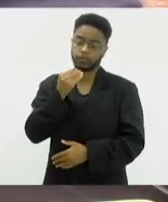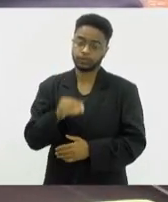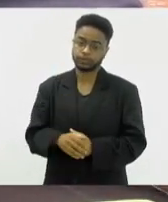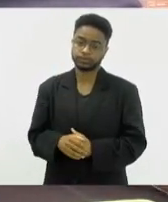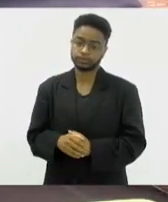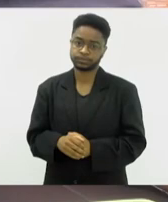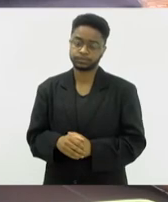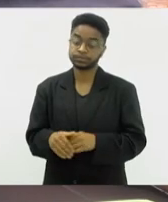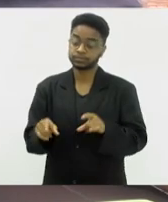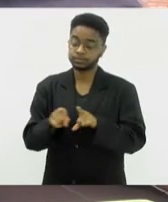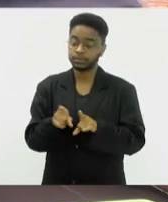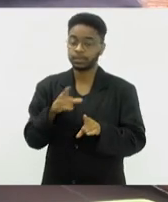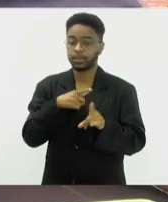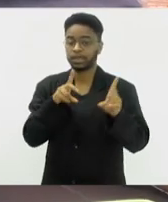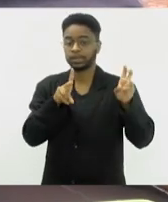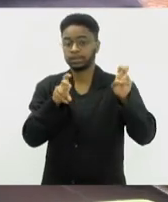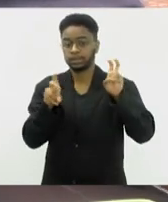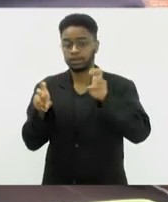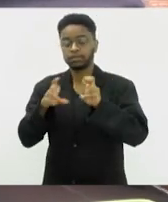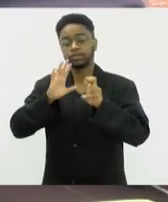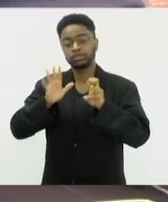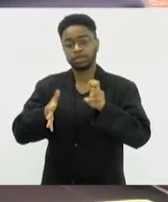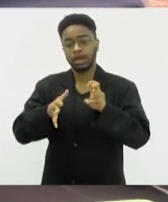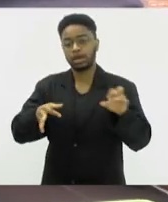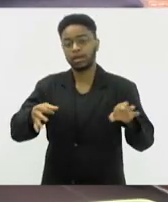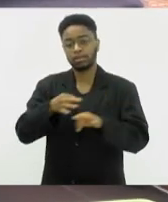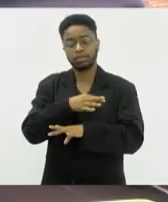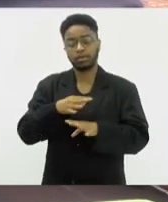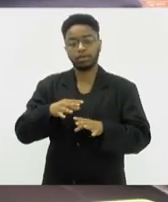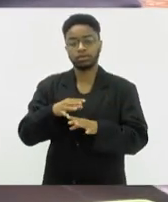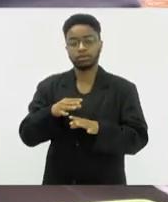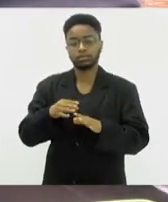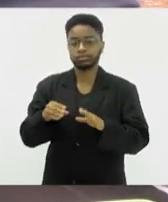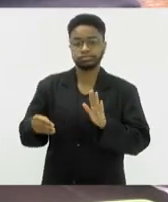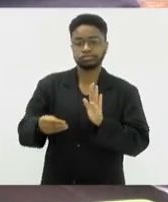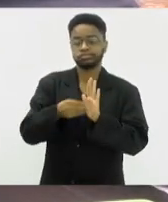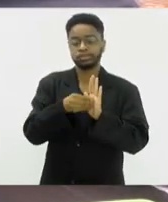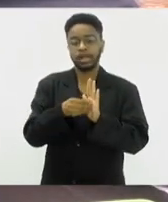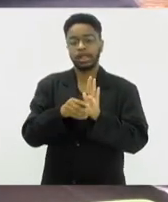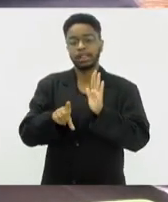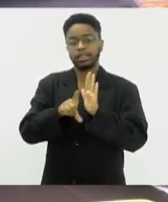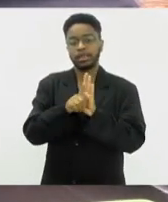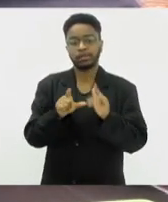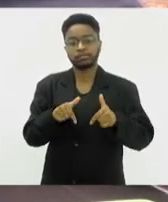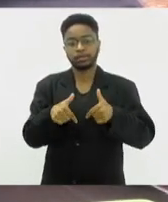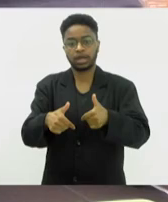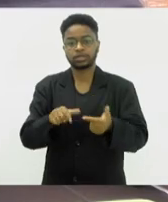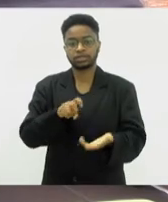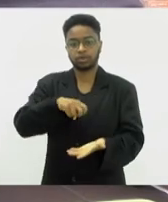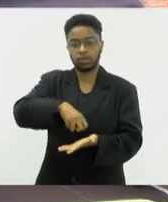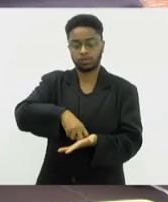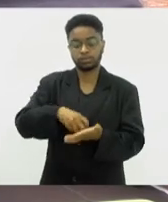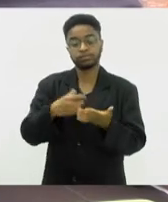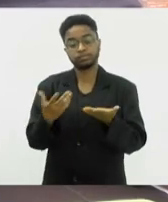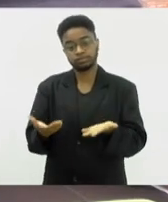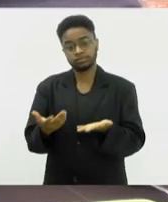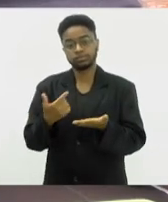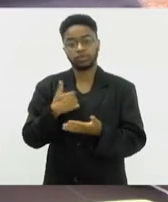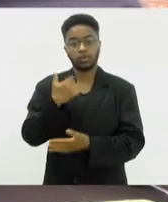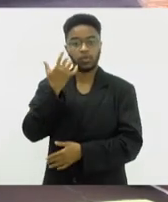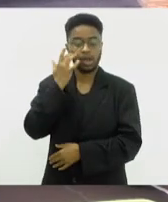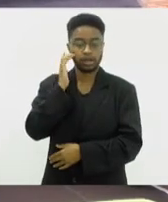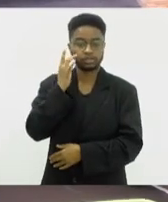alguma questão que já está contemplada na lei de execuções penais. Em vista disso tudo, eu acho que a ideia